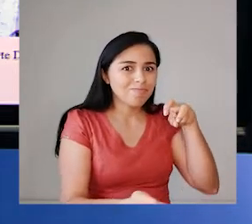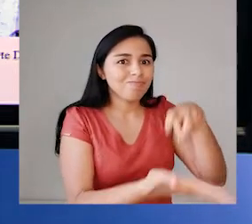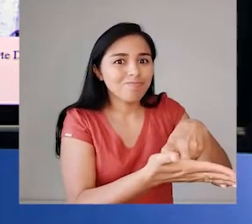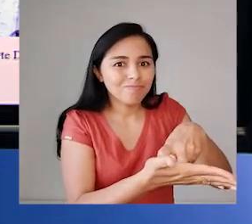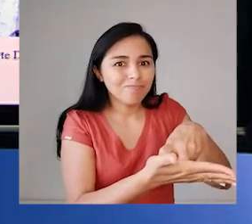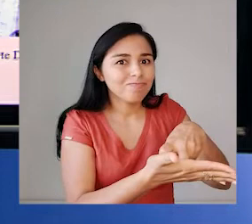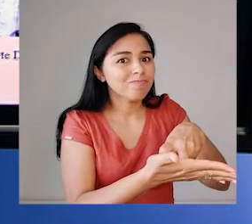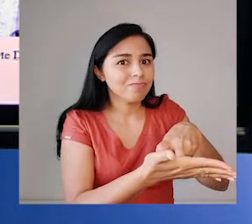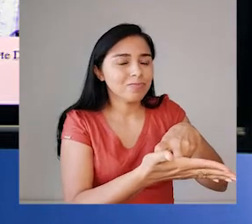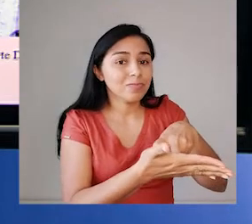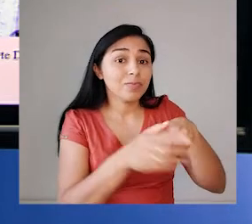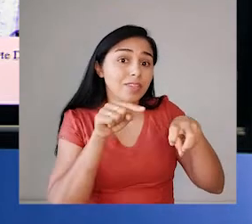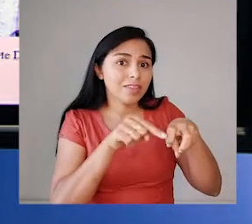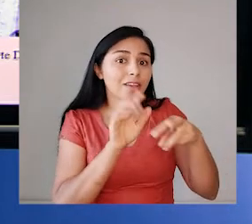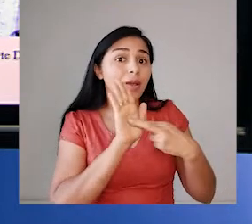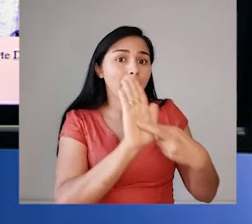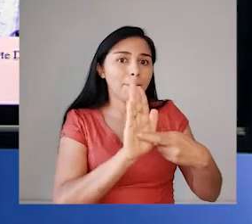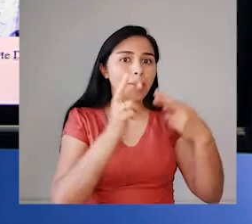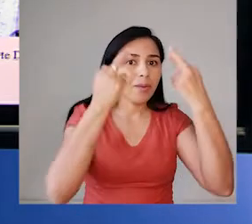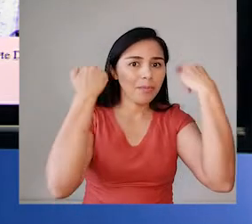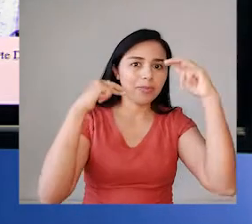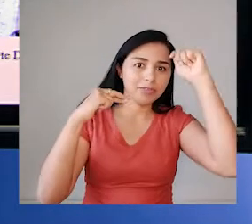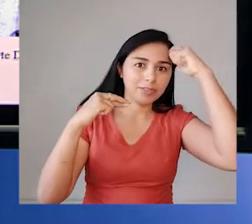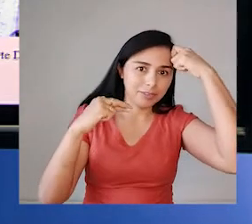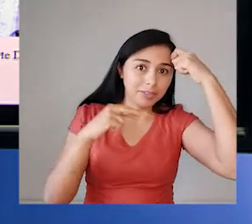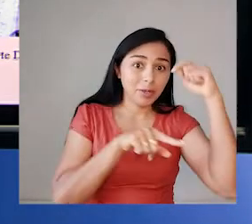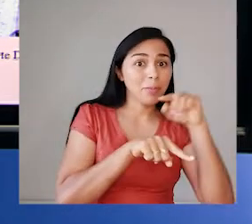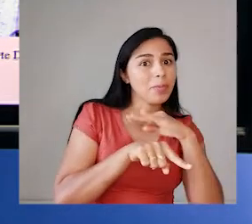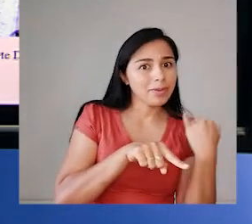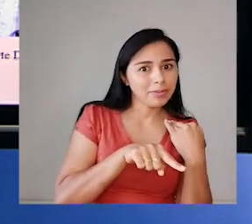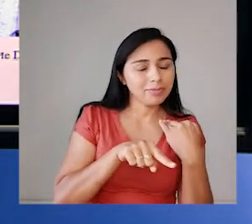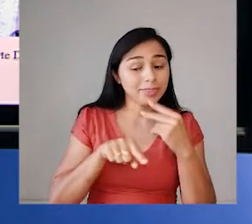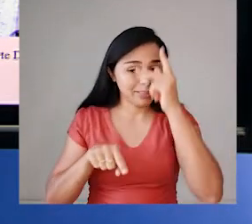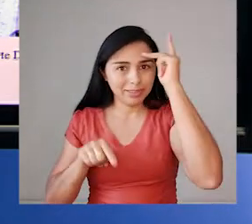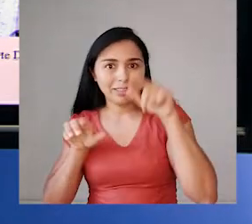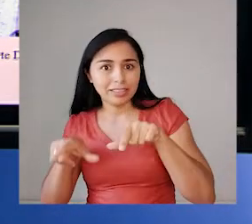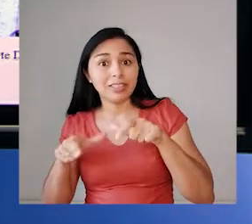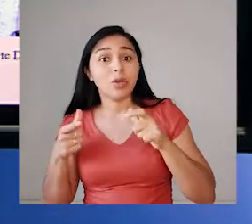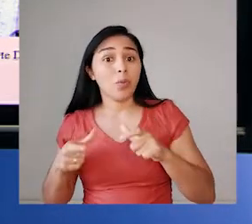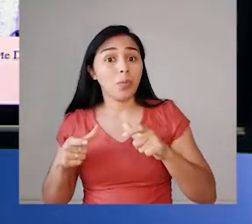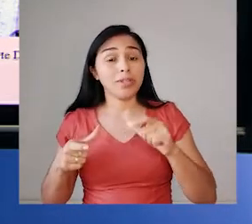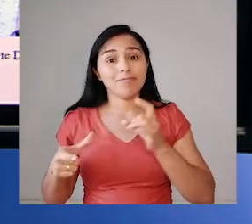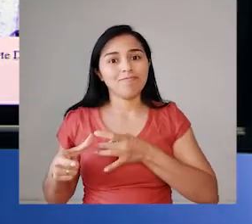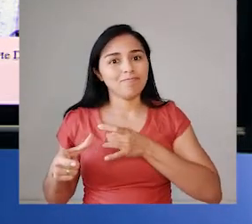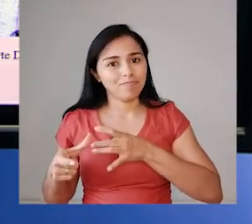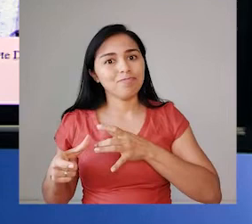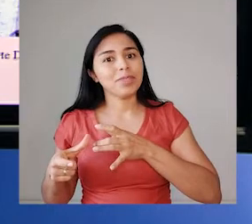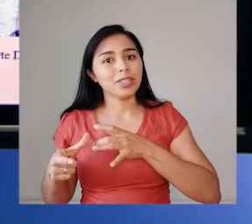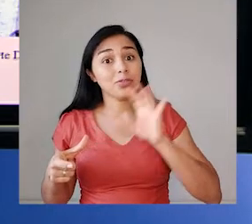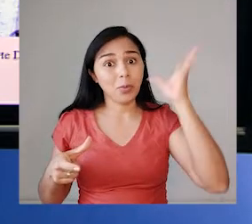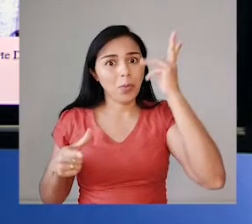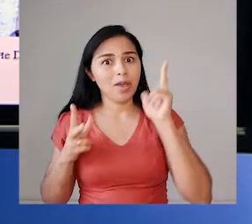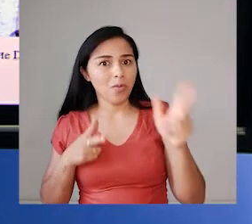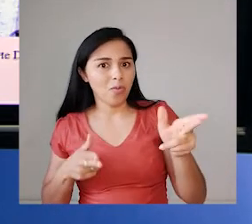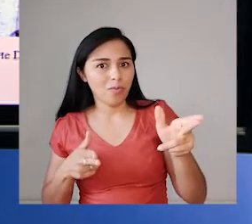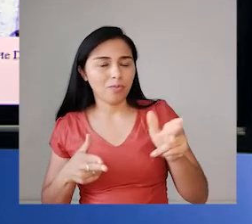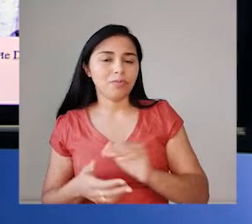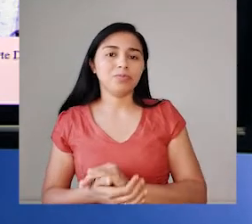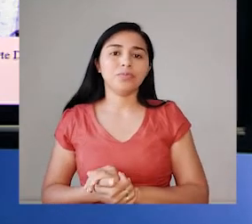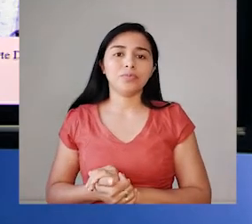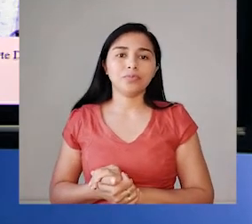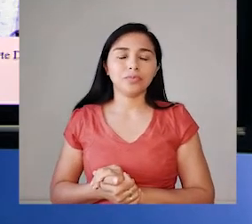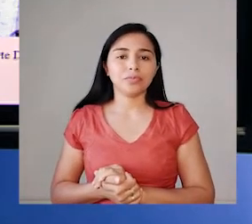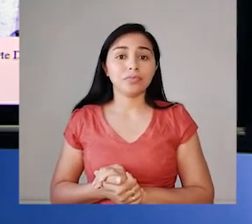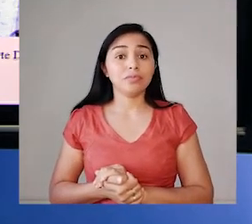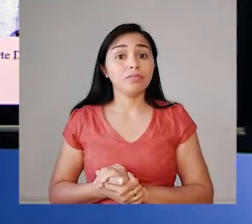foi fuzilada, certo? E aí, lá no finalzinho, o Augusto Monterroso escreve assim: